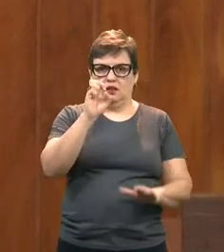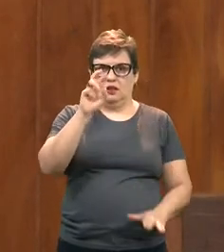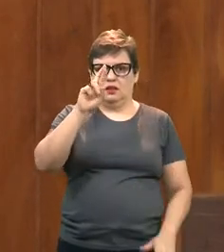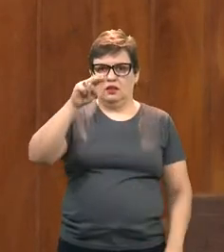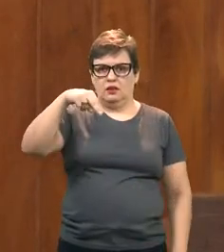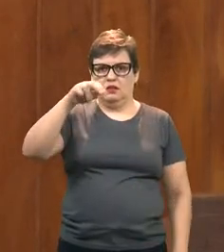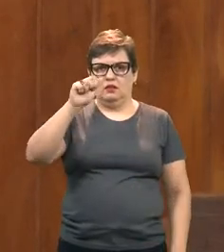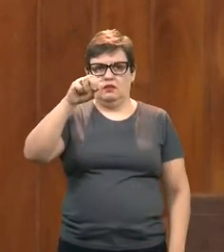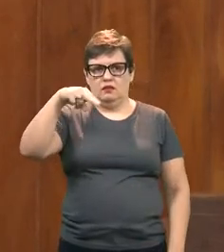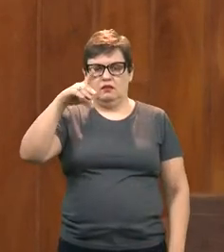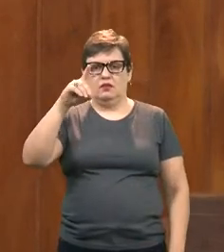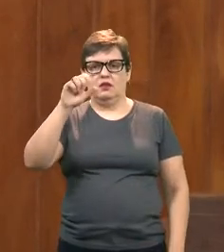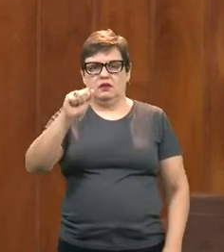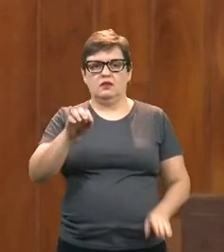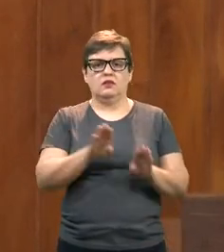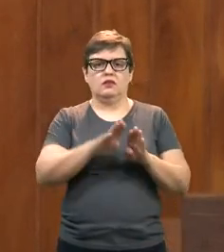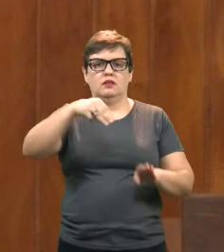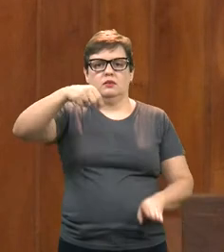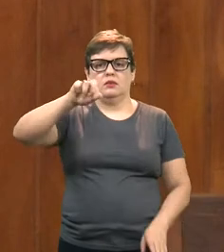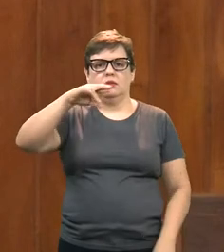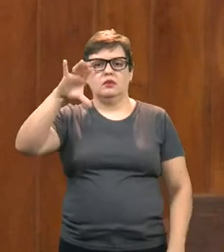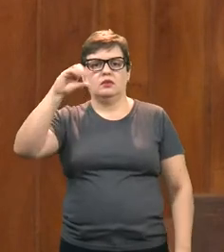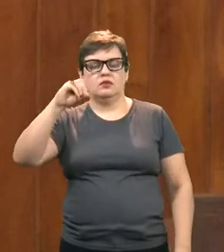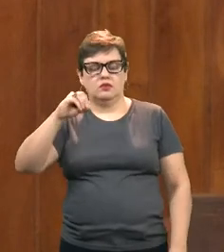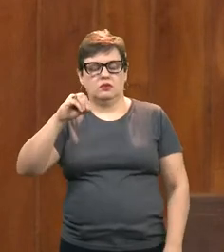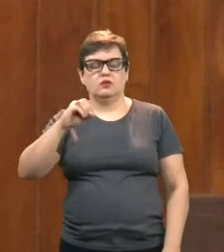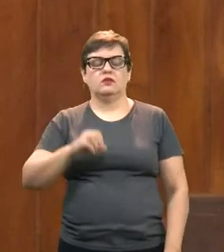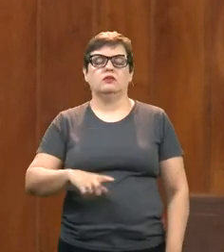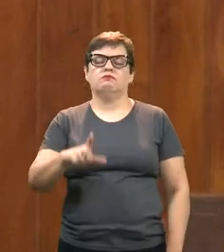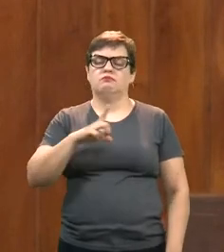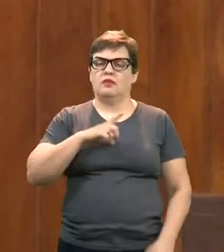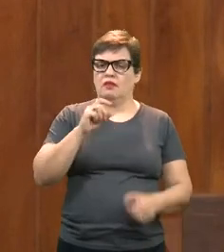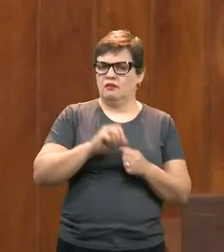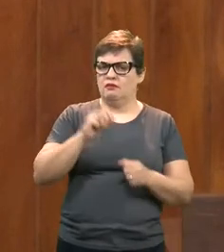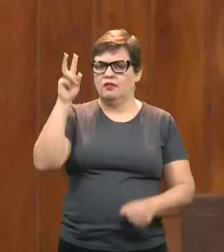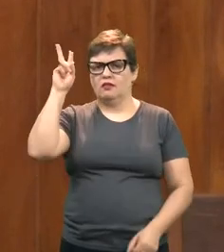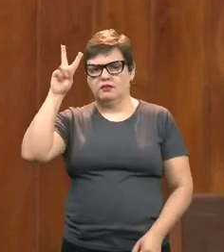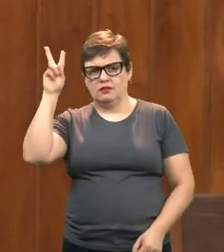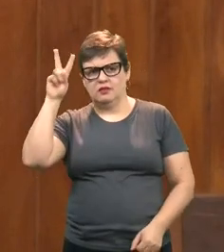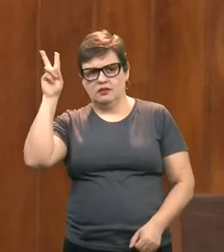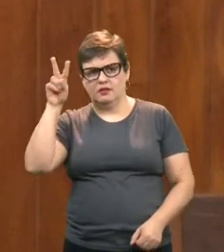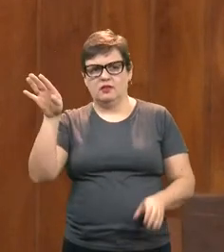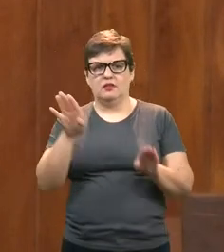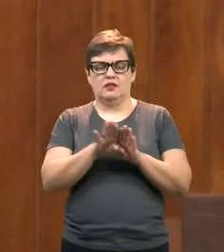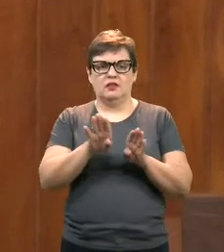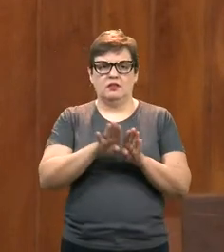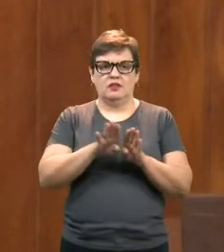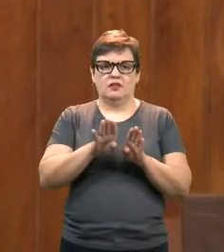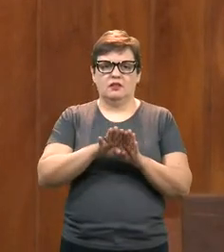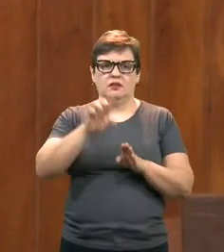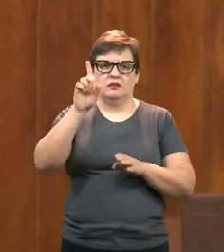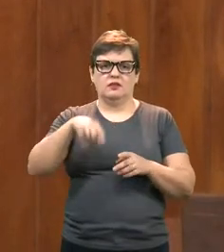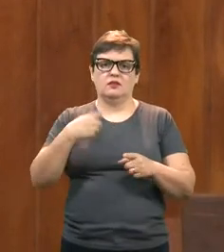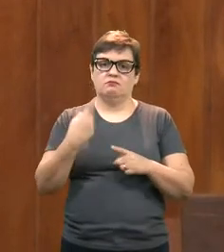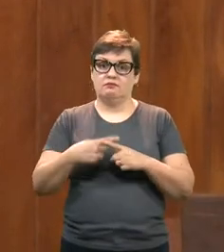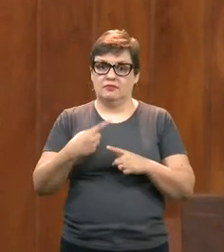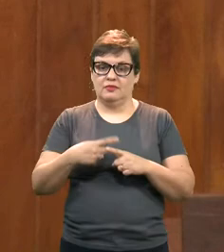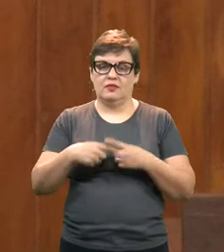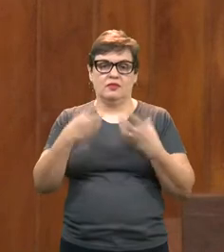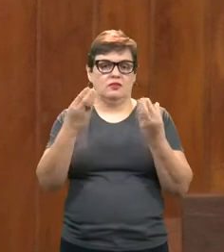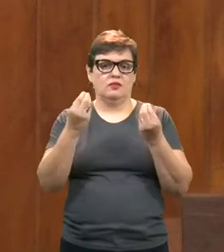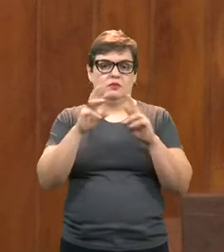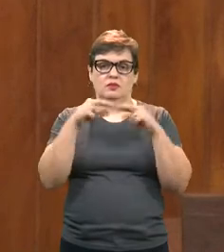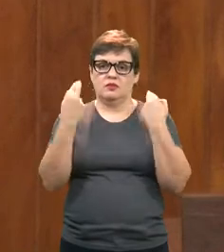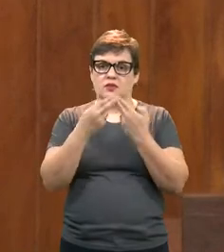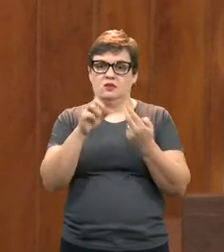têm feito história e ainda serão motivos de muitas reuniões nossas.